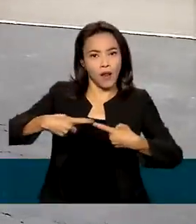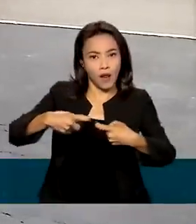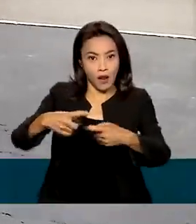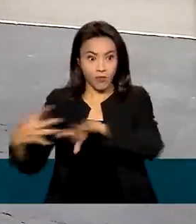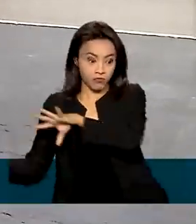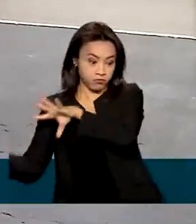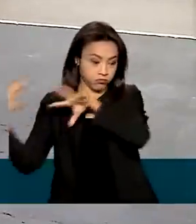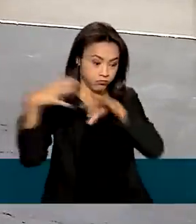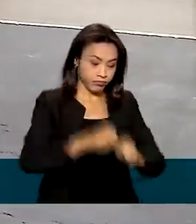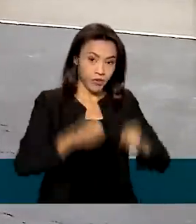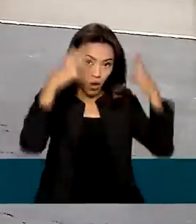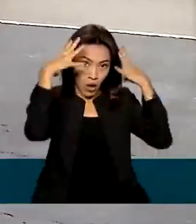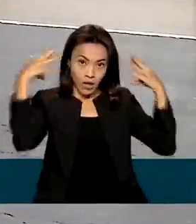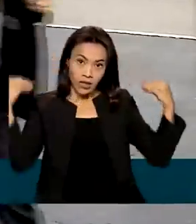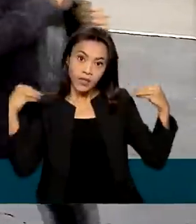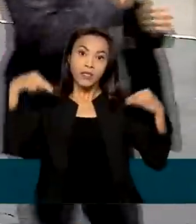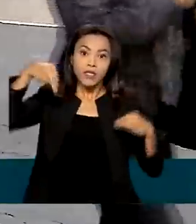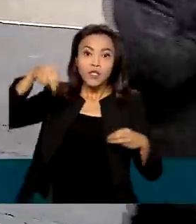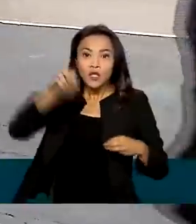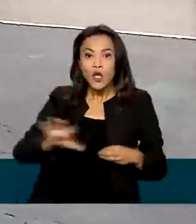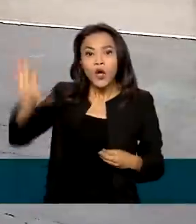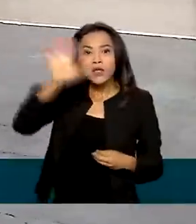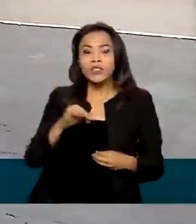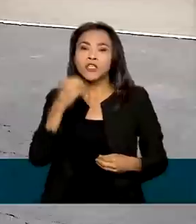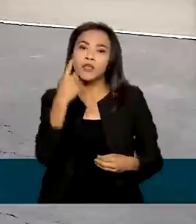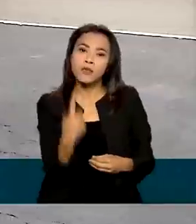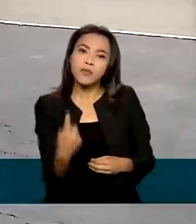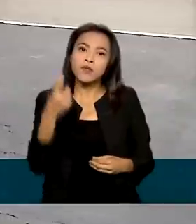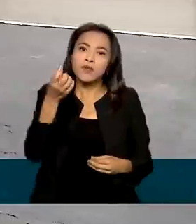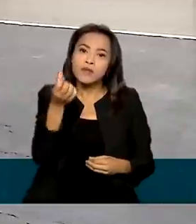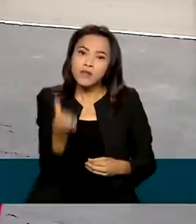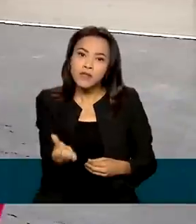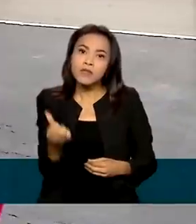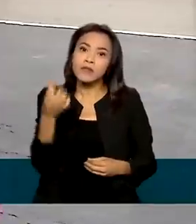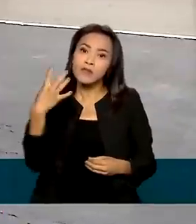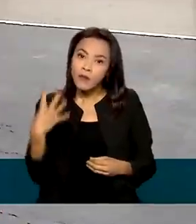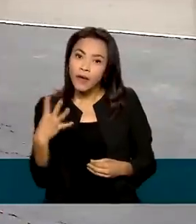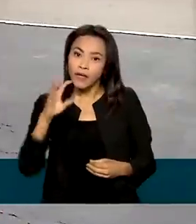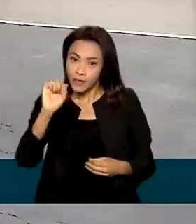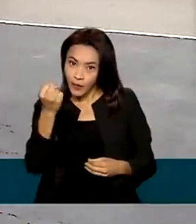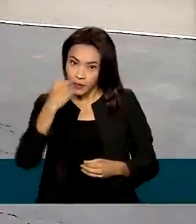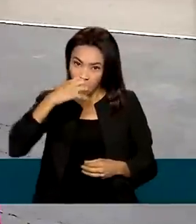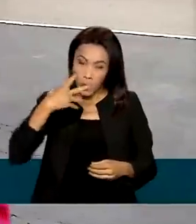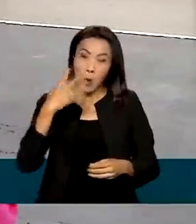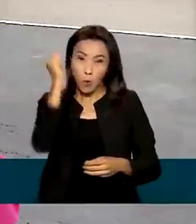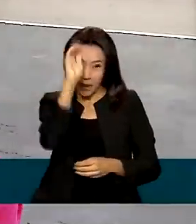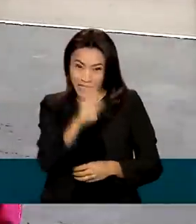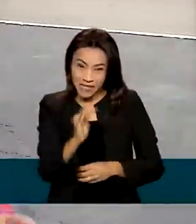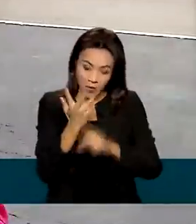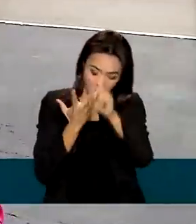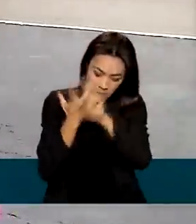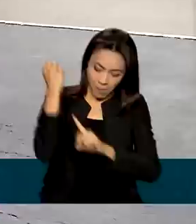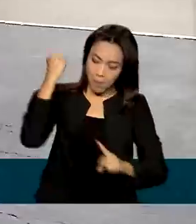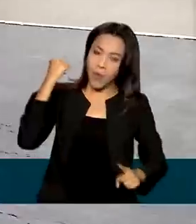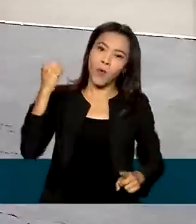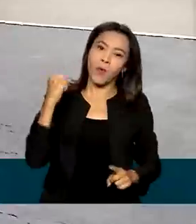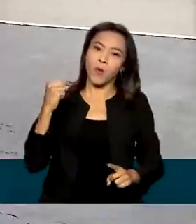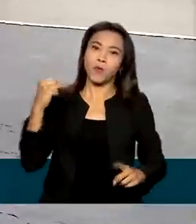holandesa na região nordeste do país em 1648. A vitória brasileira uniu o